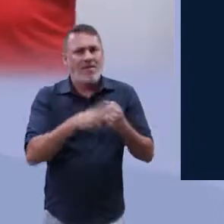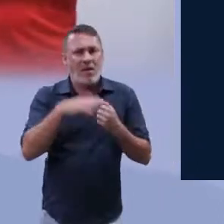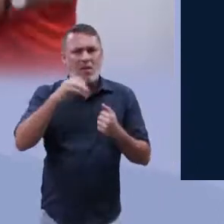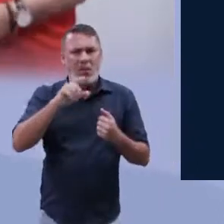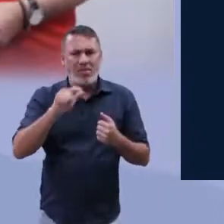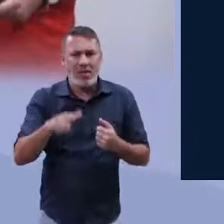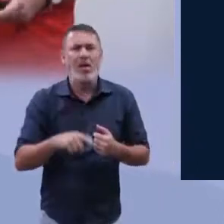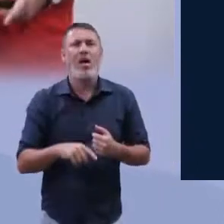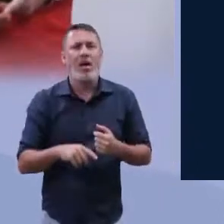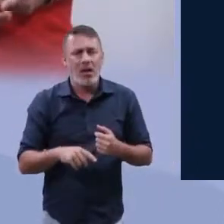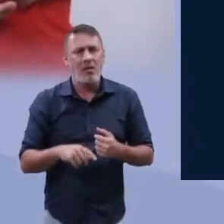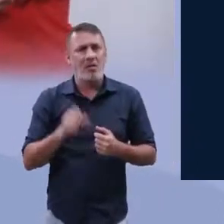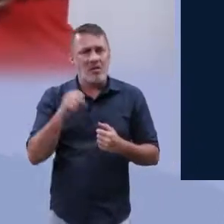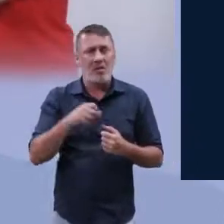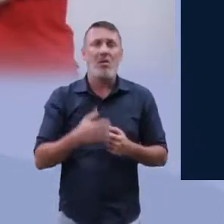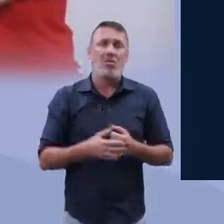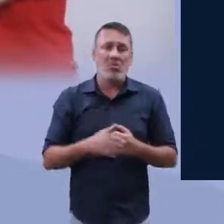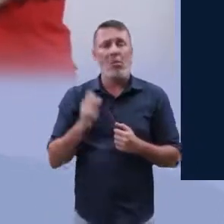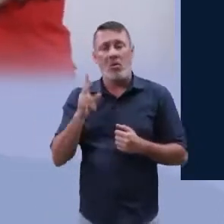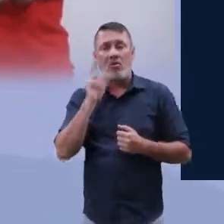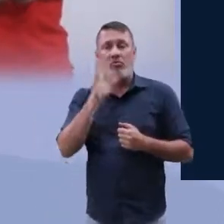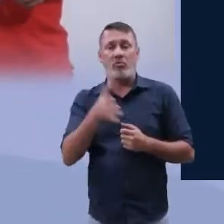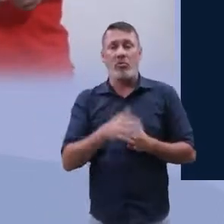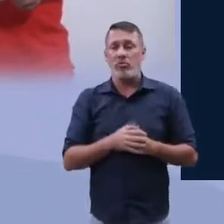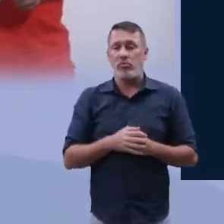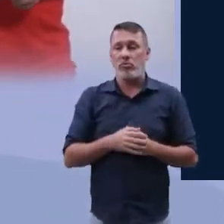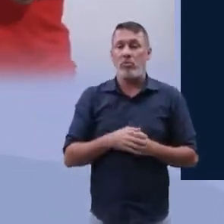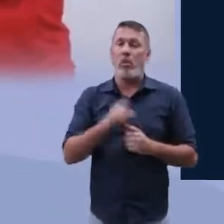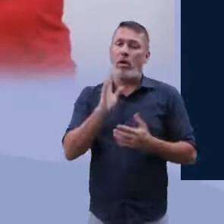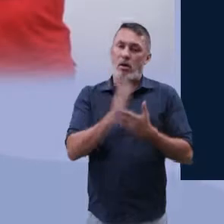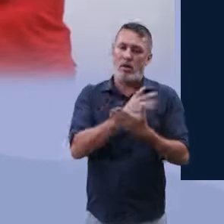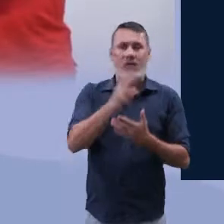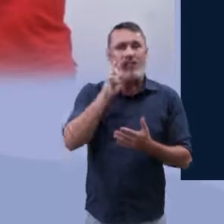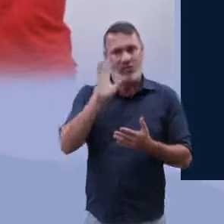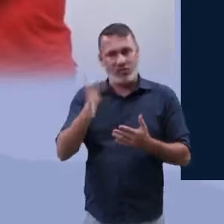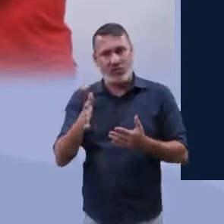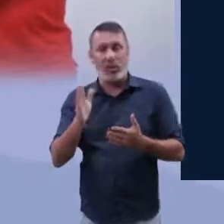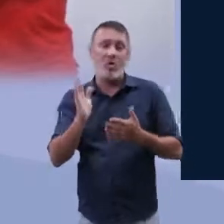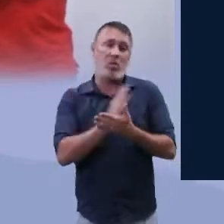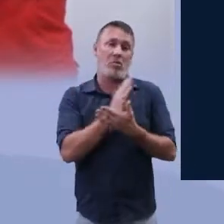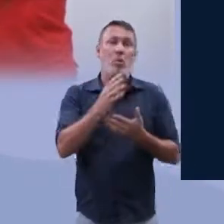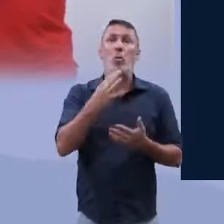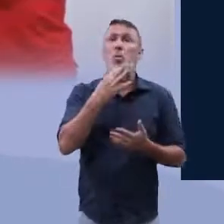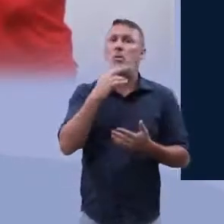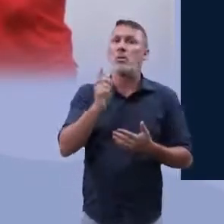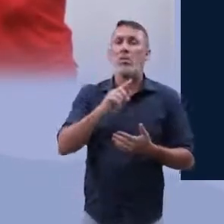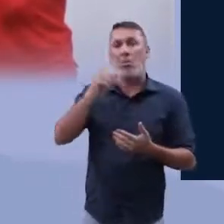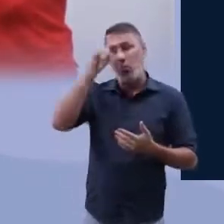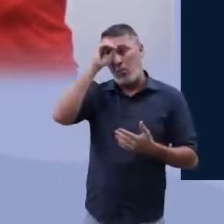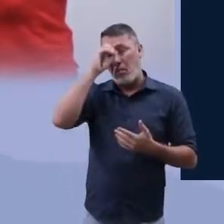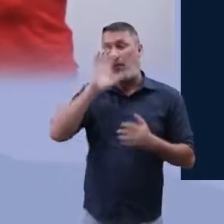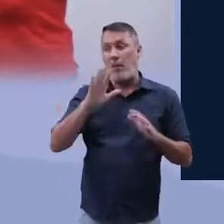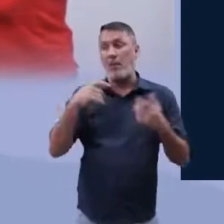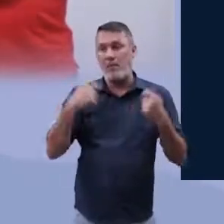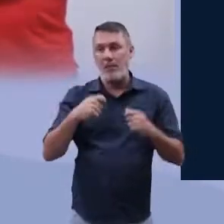aqui são os verbos modais, e você, ah, é mesmo? É? Ah, tá, já vi. Alguns você já viu, outros você não tinha noção. Mas é para isso que a